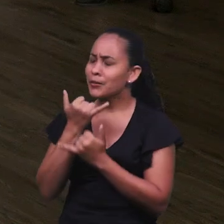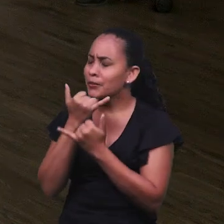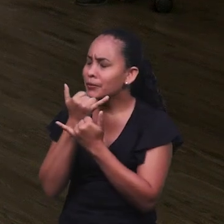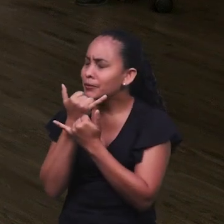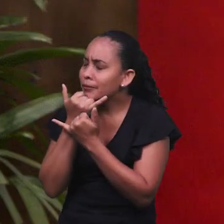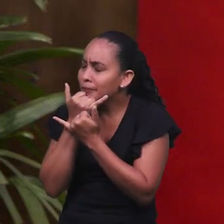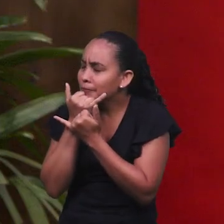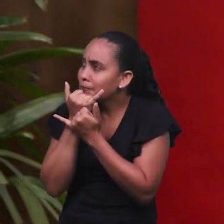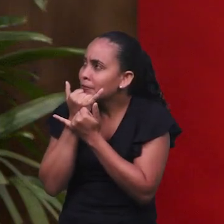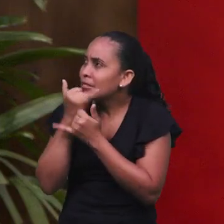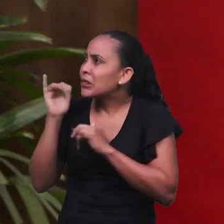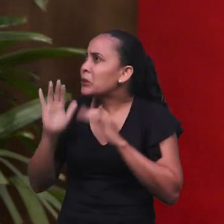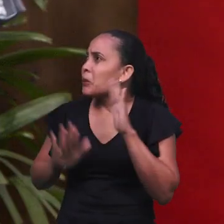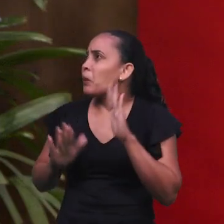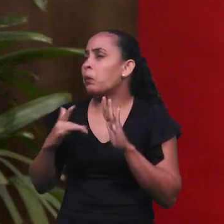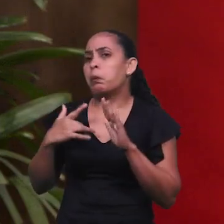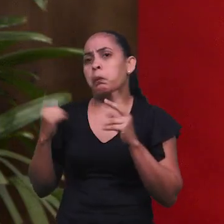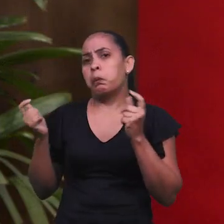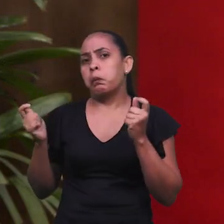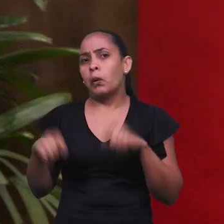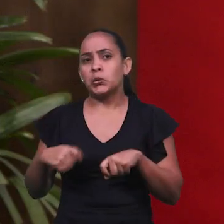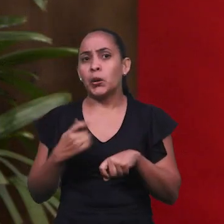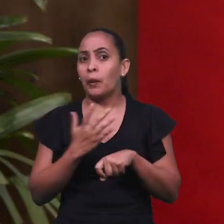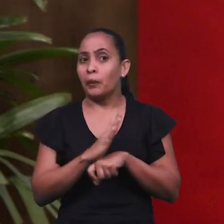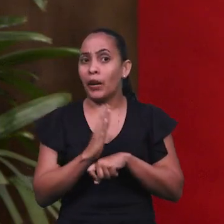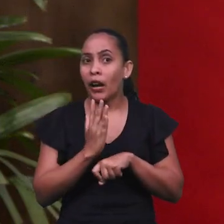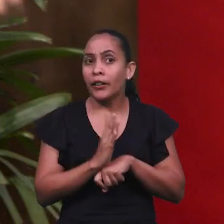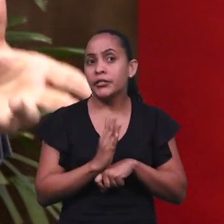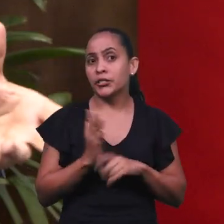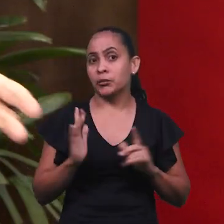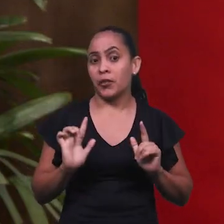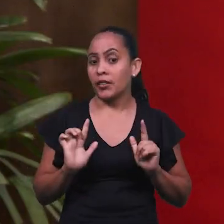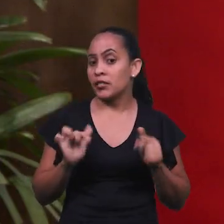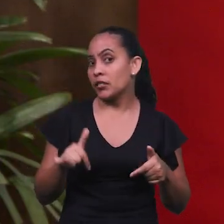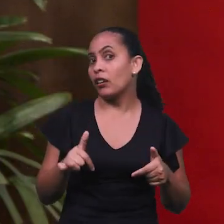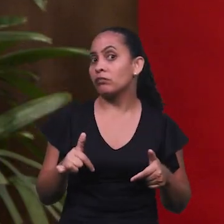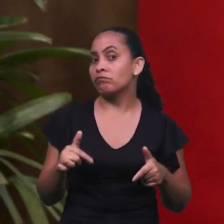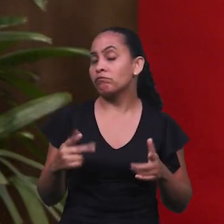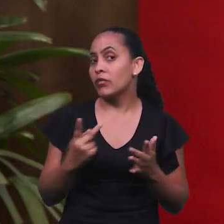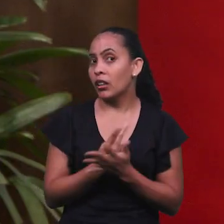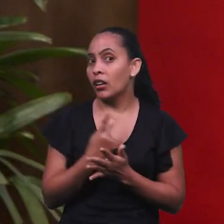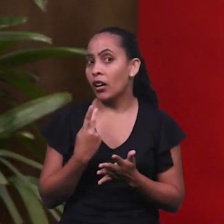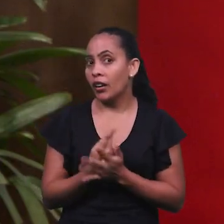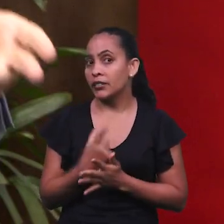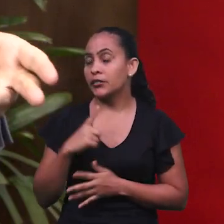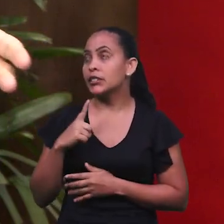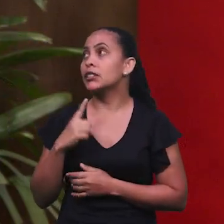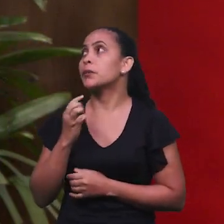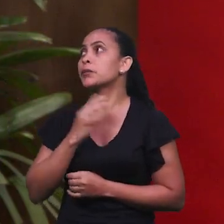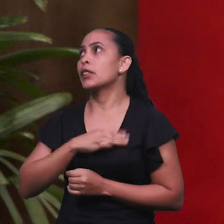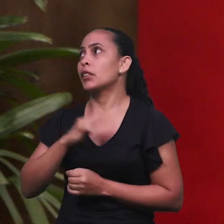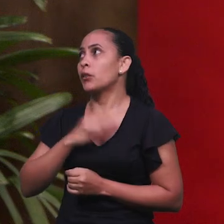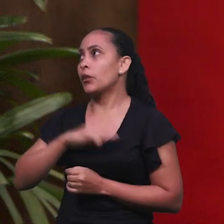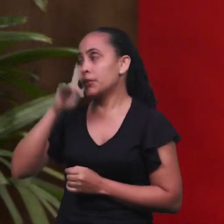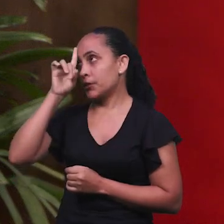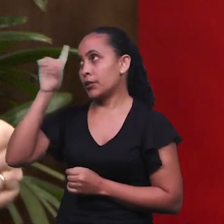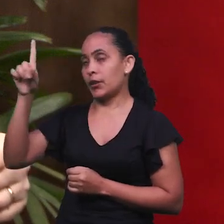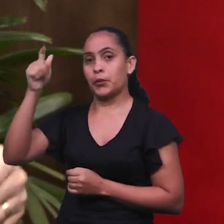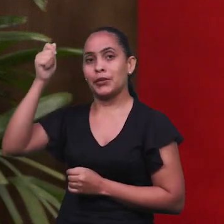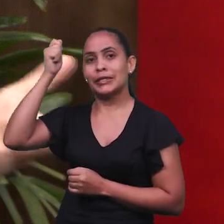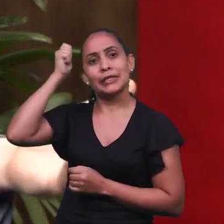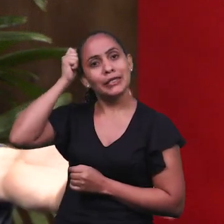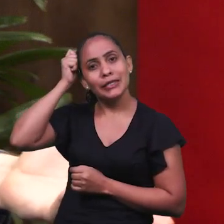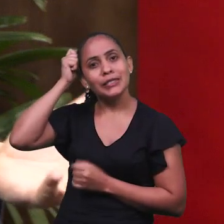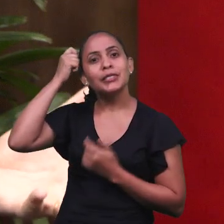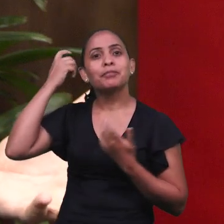pés do Senhor. Pode ser até, às vezes, uma prática, né, alguma coisa que esteja fazendo, e aí você encontra a misericórdia do Senhor quando você se